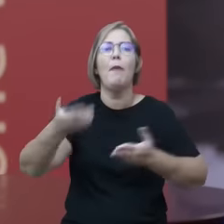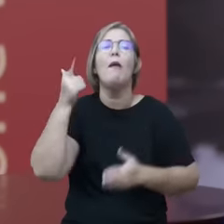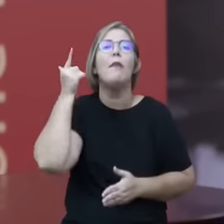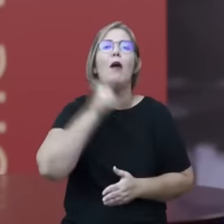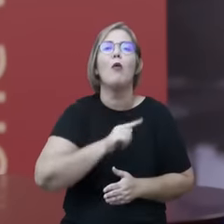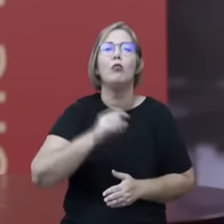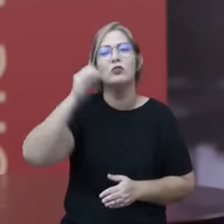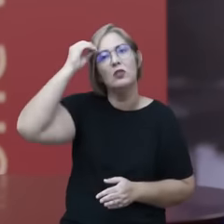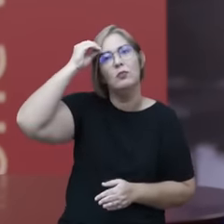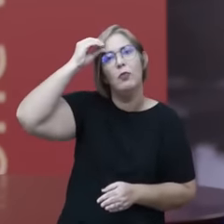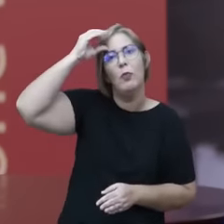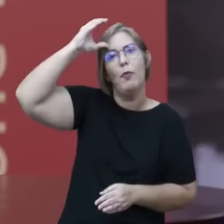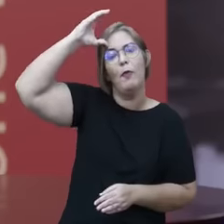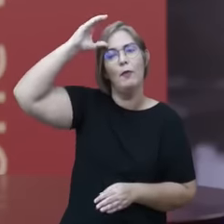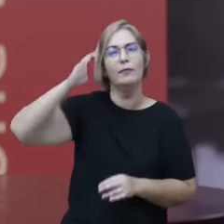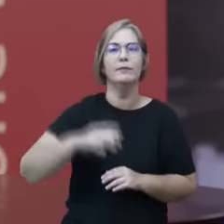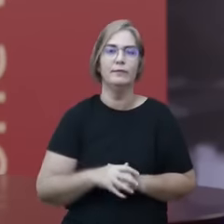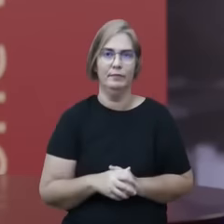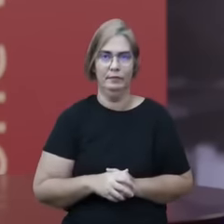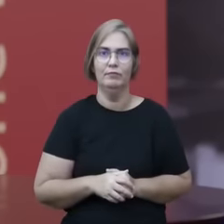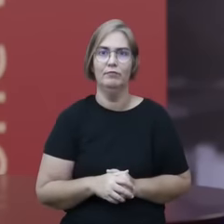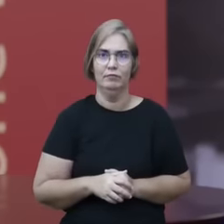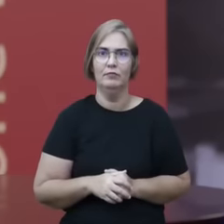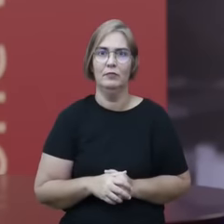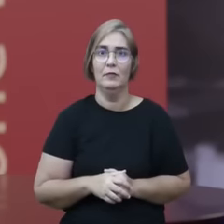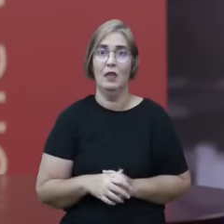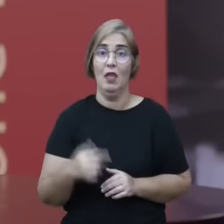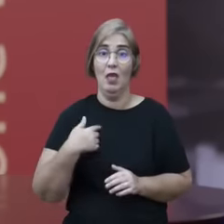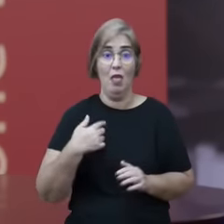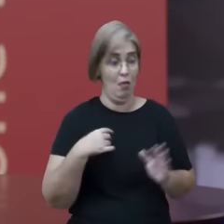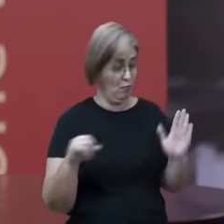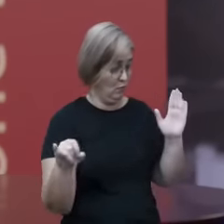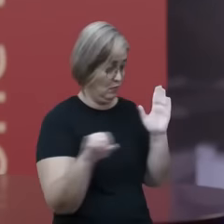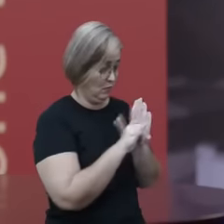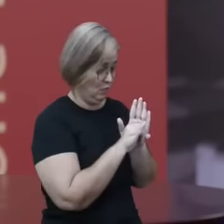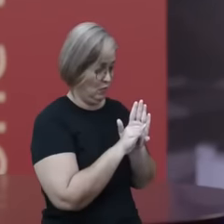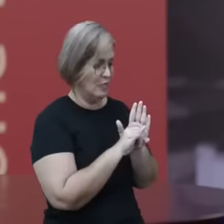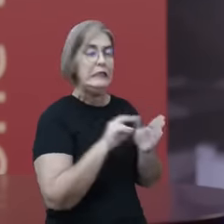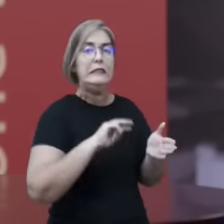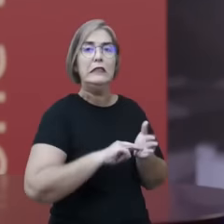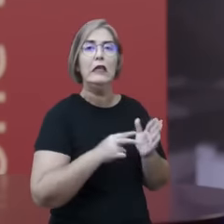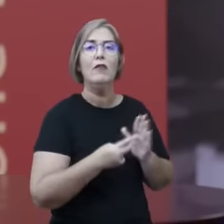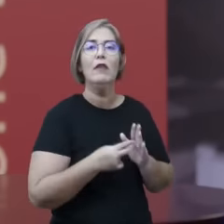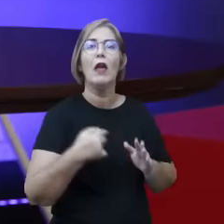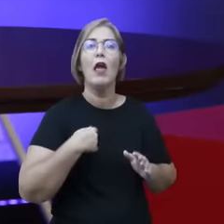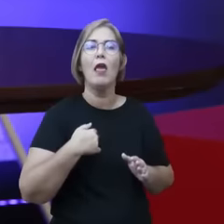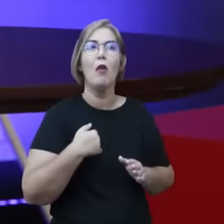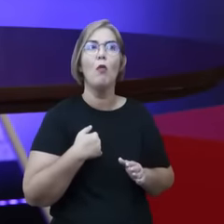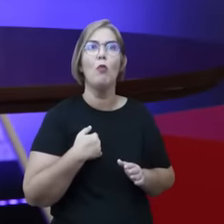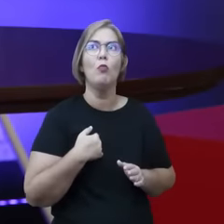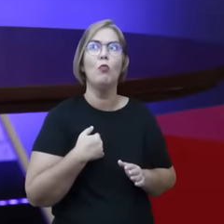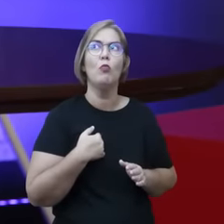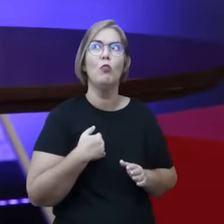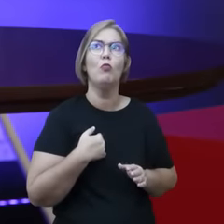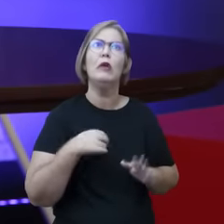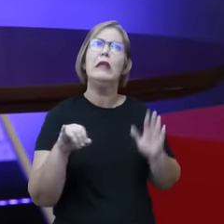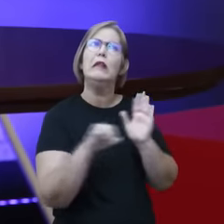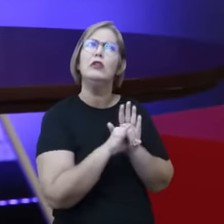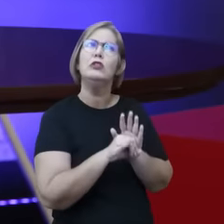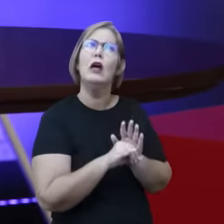descubro também o diferente. Descobrir a identidade, ou seja, aquilo que algo é, implica em saber aquilo que ele não é e que o outro